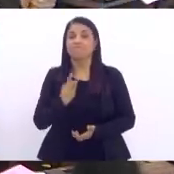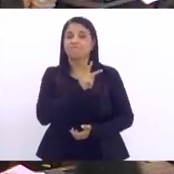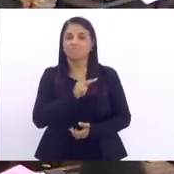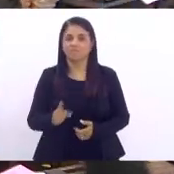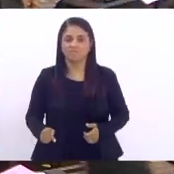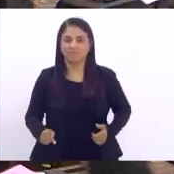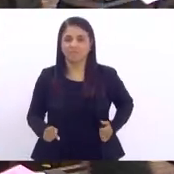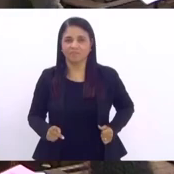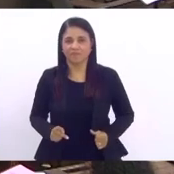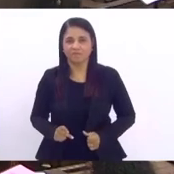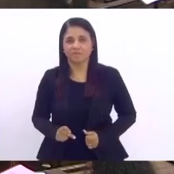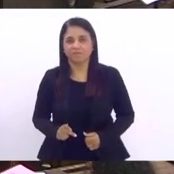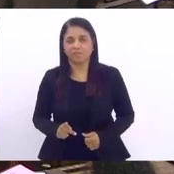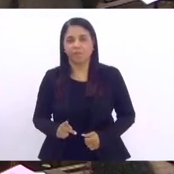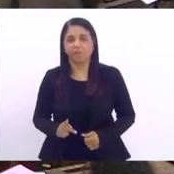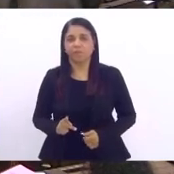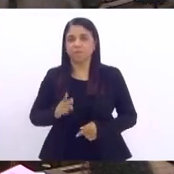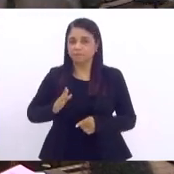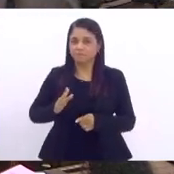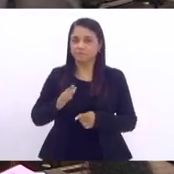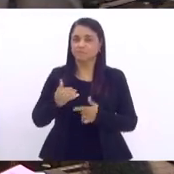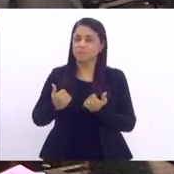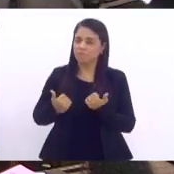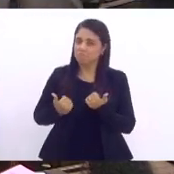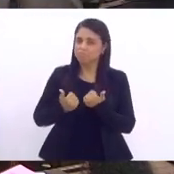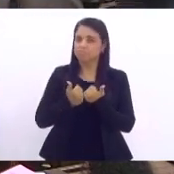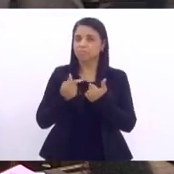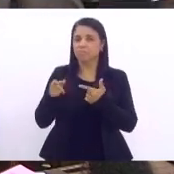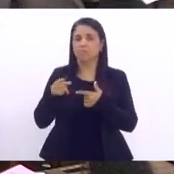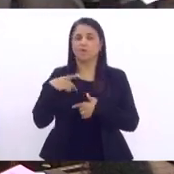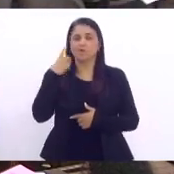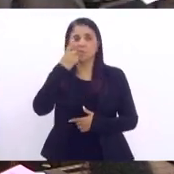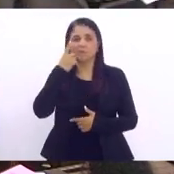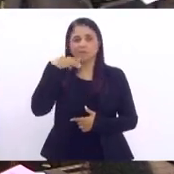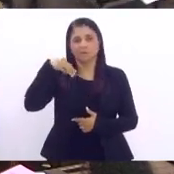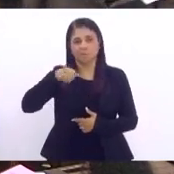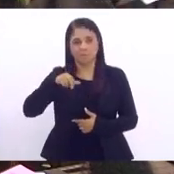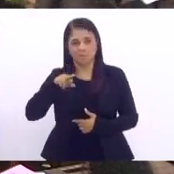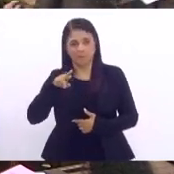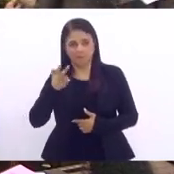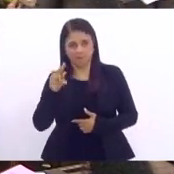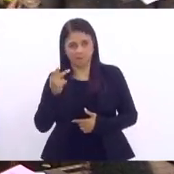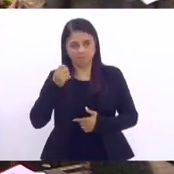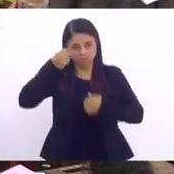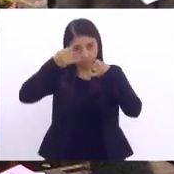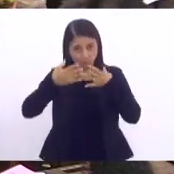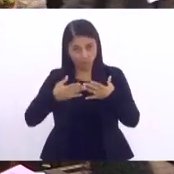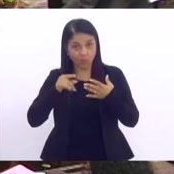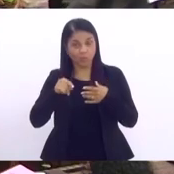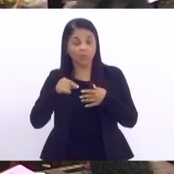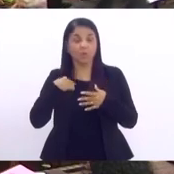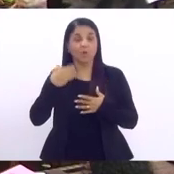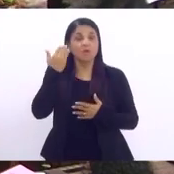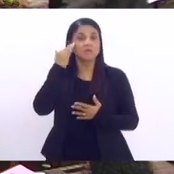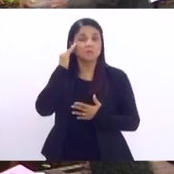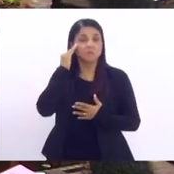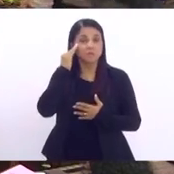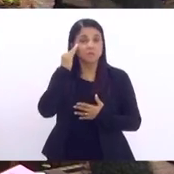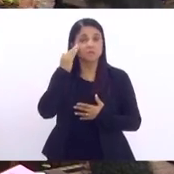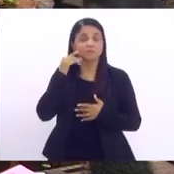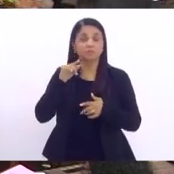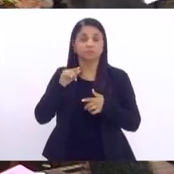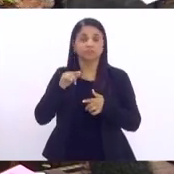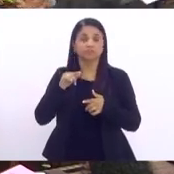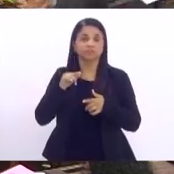corroborando aqui o que a deputada Marta Rocha disse, o nosso entendimento, que foi até um gesto do governador no sentido de